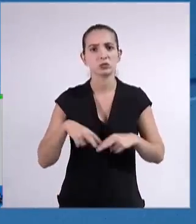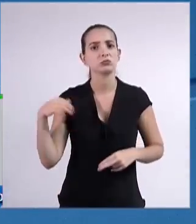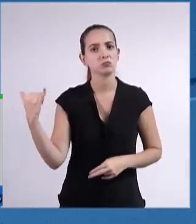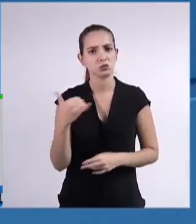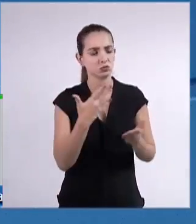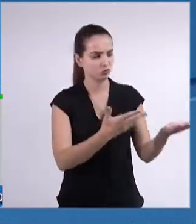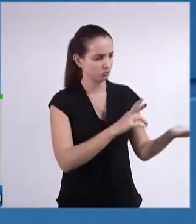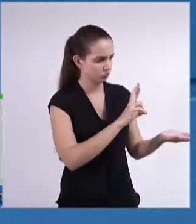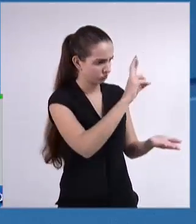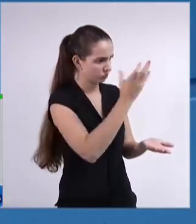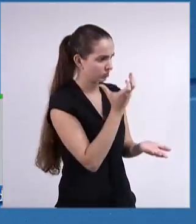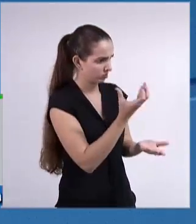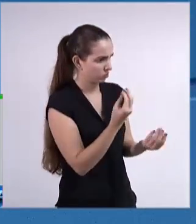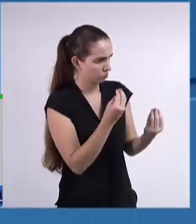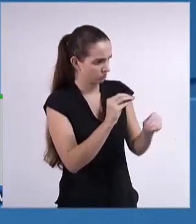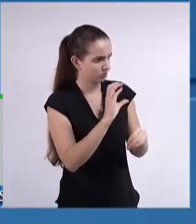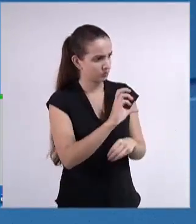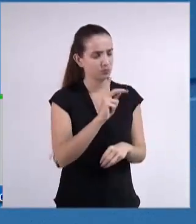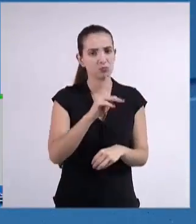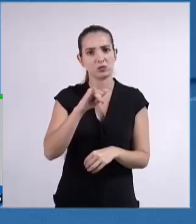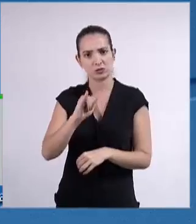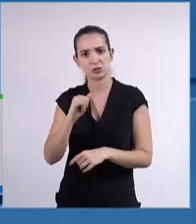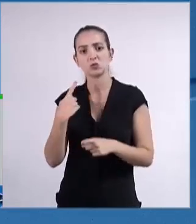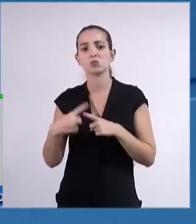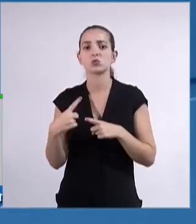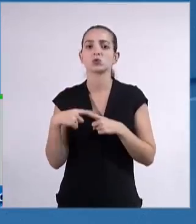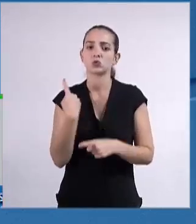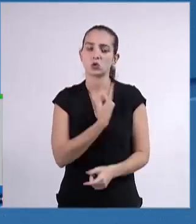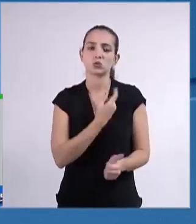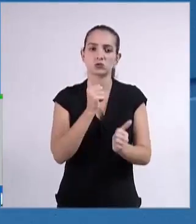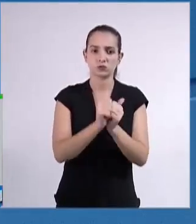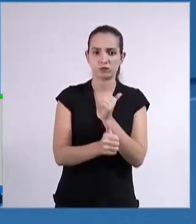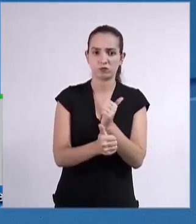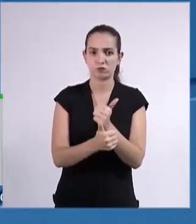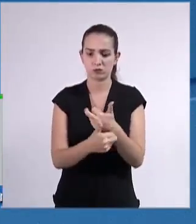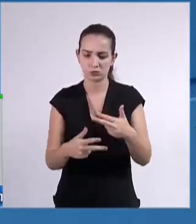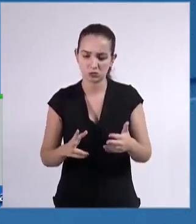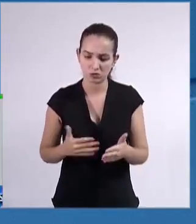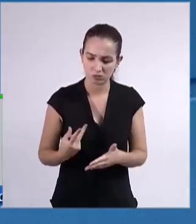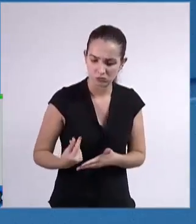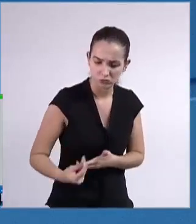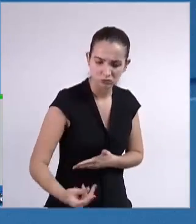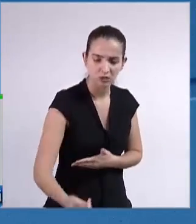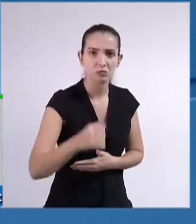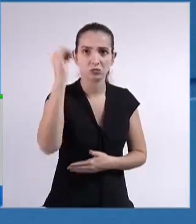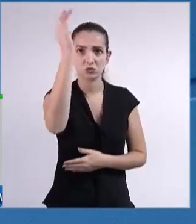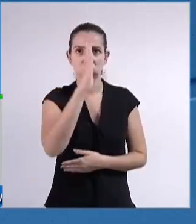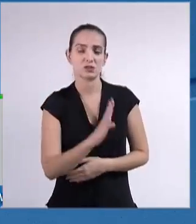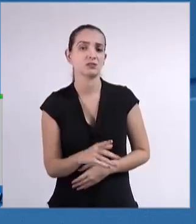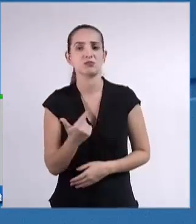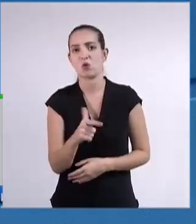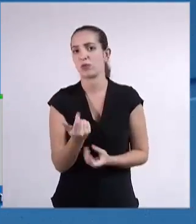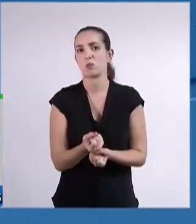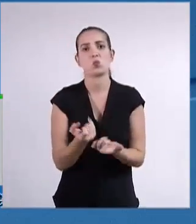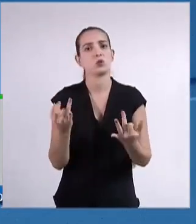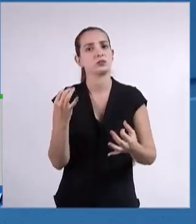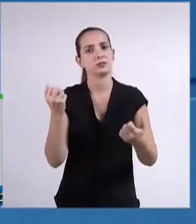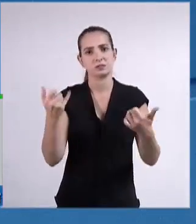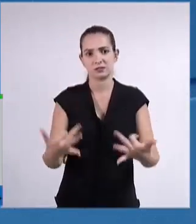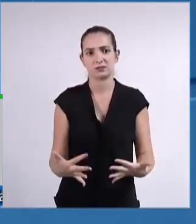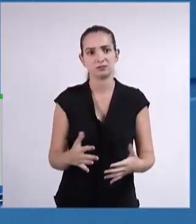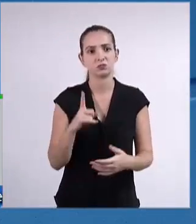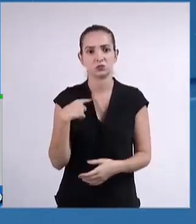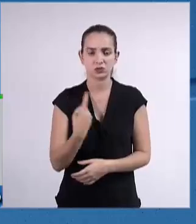está acontecendo, né? O nosso futebol, há muito tempo, no país, não só em Mato Grosso do Sul, não tem muita explicação. A gente fica